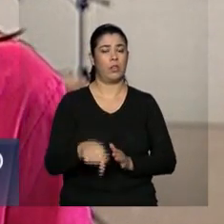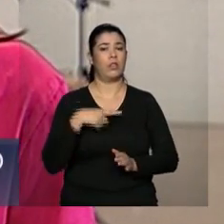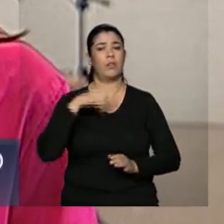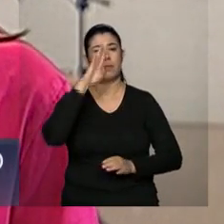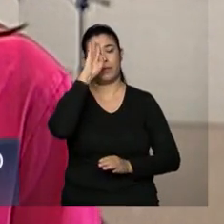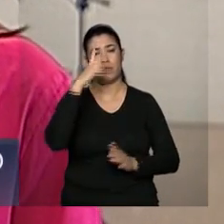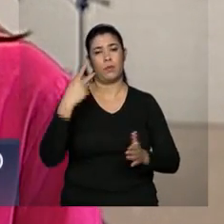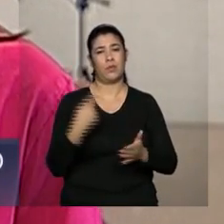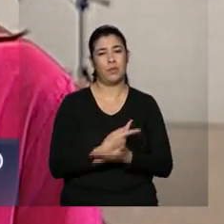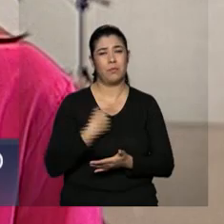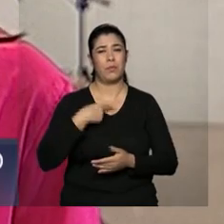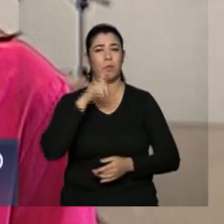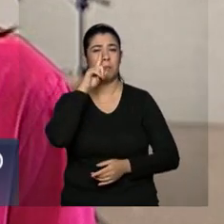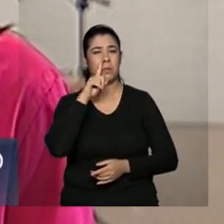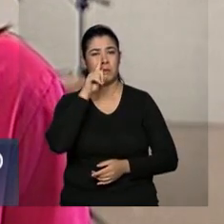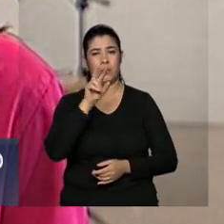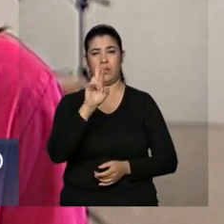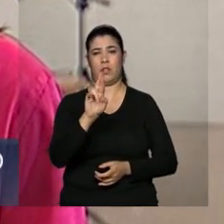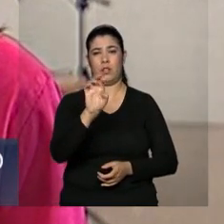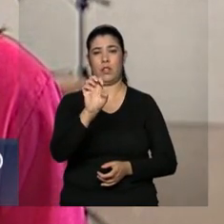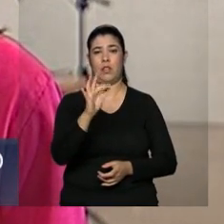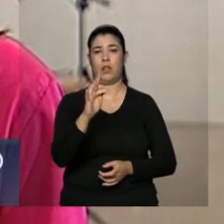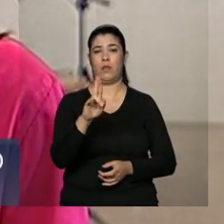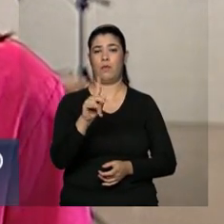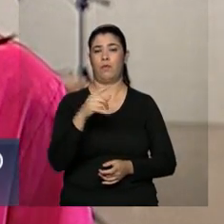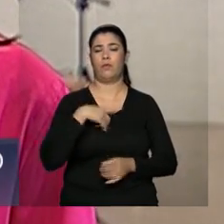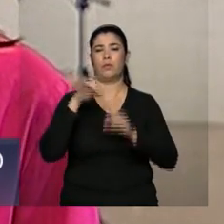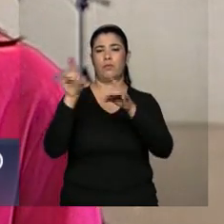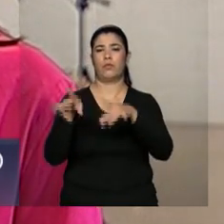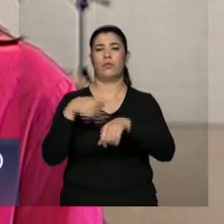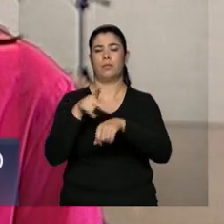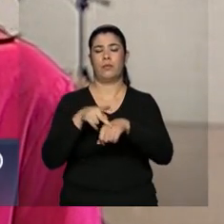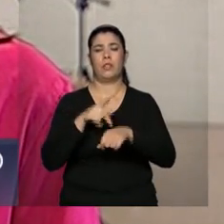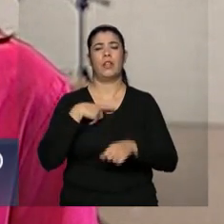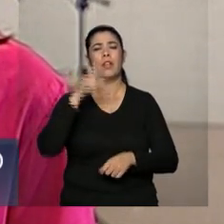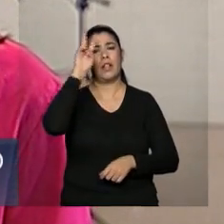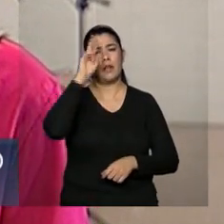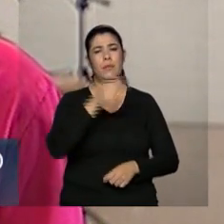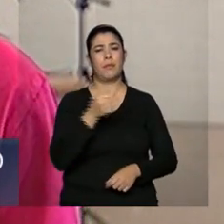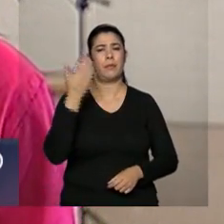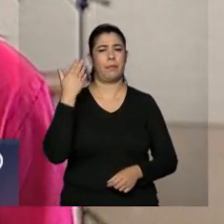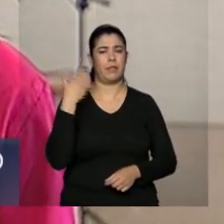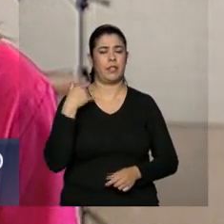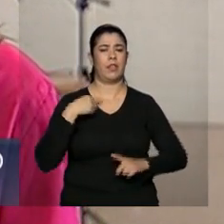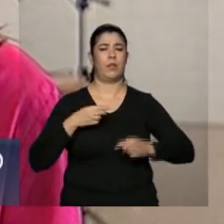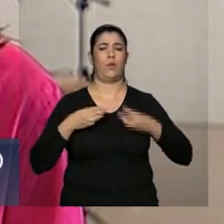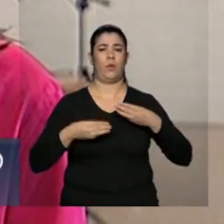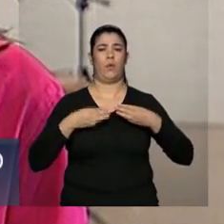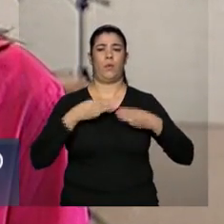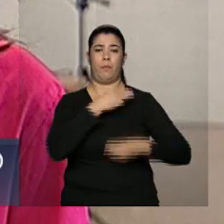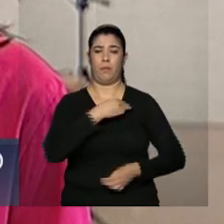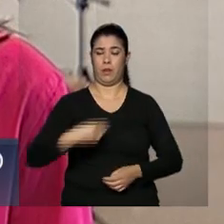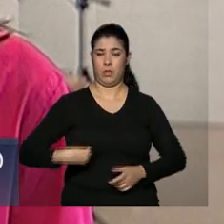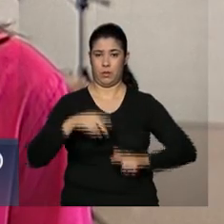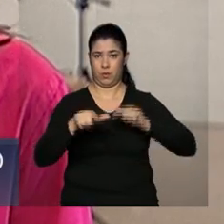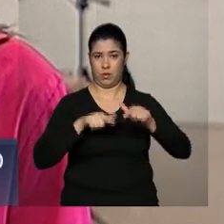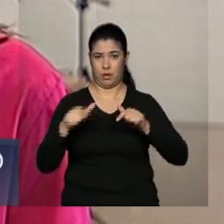principalmente em situação de refúgio. Vale lembrar de um episódio que, na semana passada, o ministro do Trabalho e Emprego, Manuel